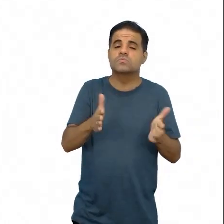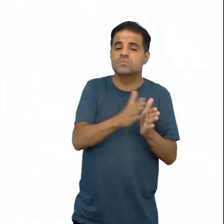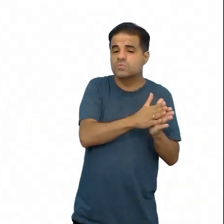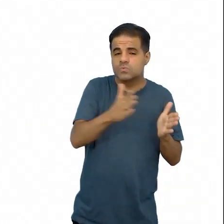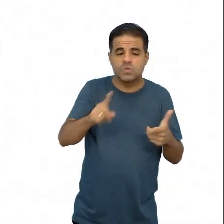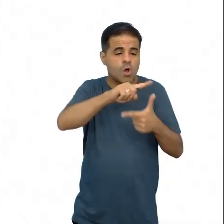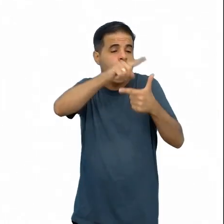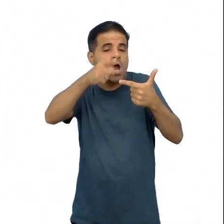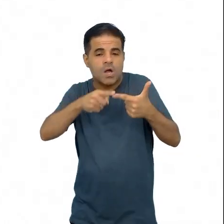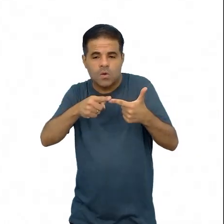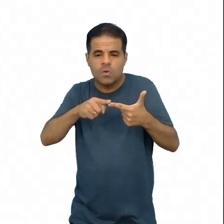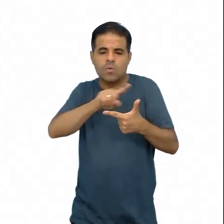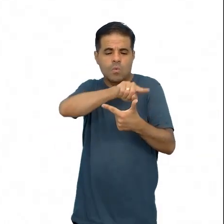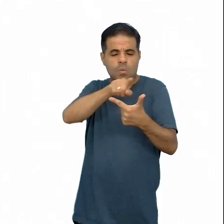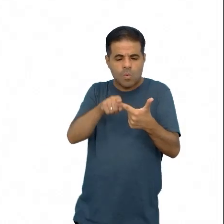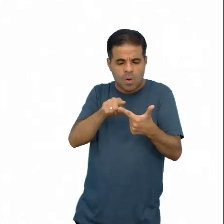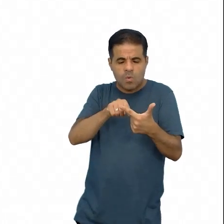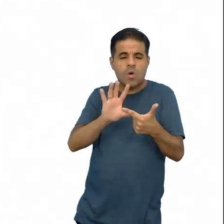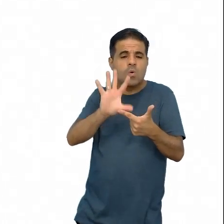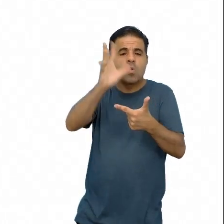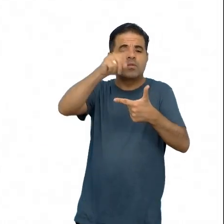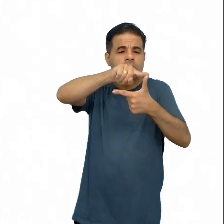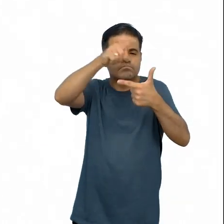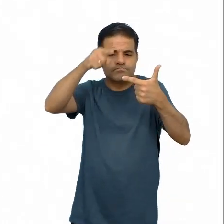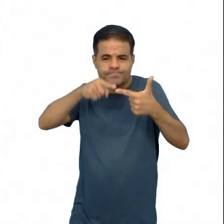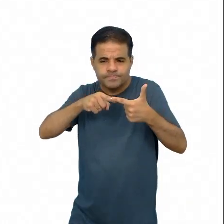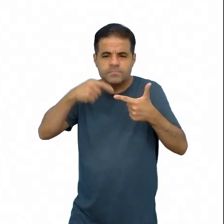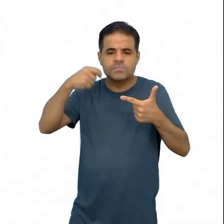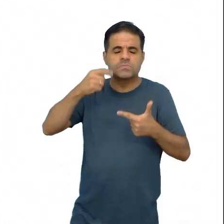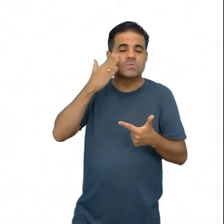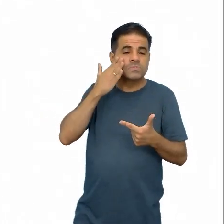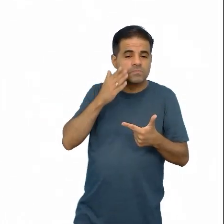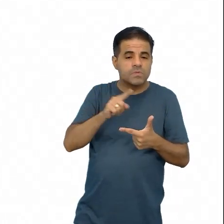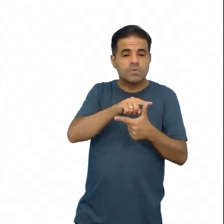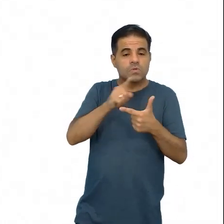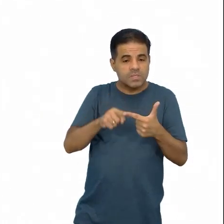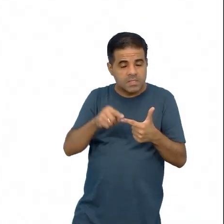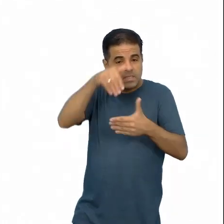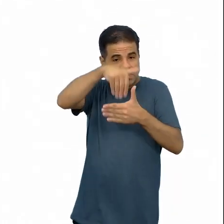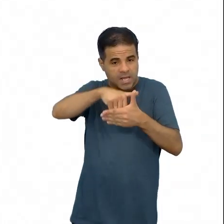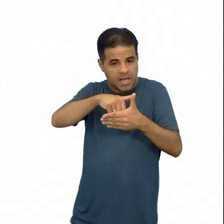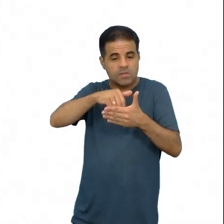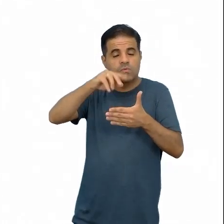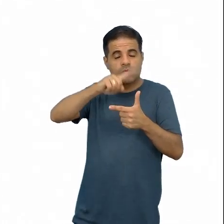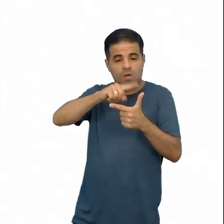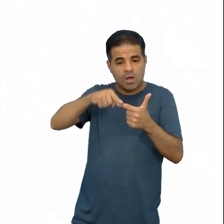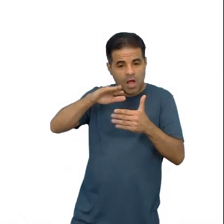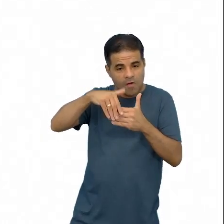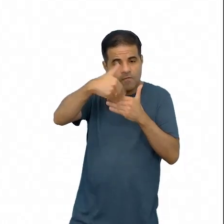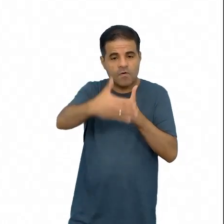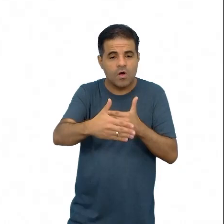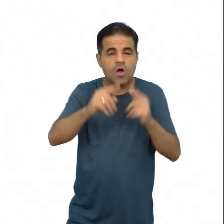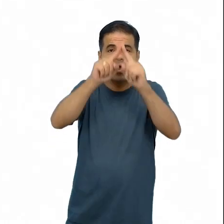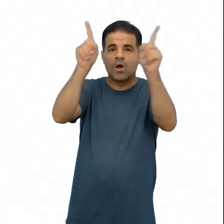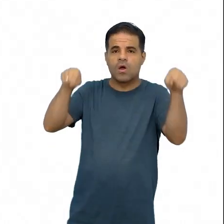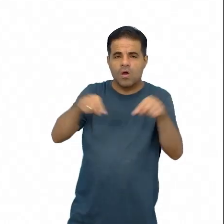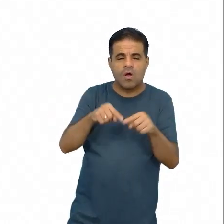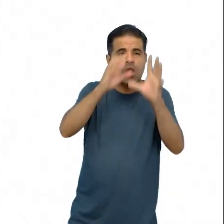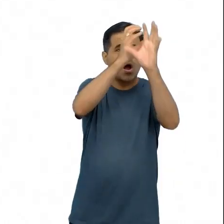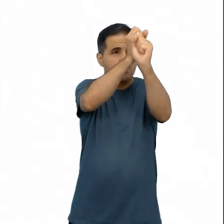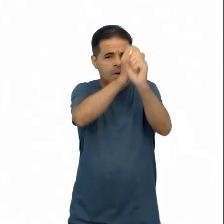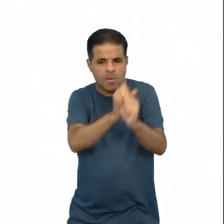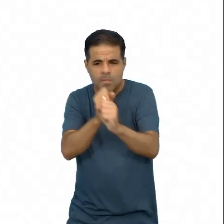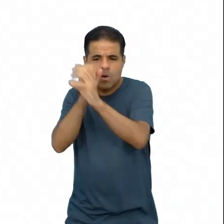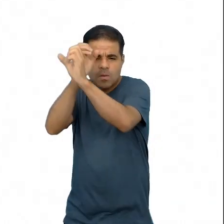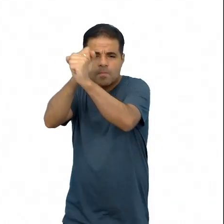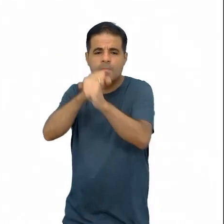ângulos? O que eu preciso saber para a pavimentação? Eu tenho que saber dos ângulos internos, dos ângulos internos, o que são os polígonos regulares para nós. Porque